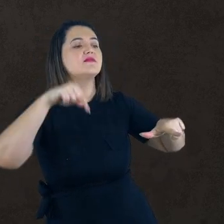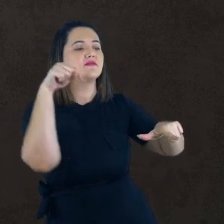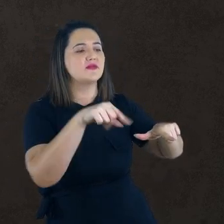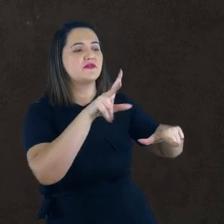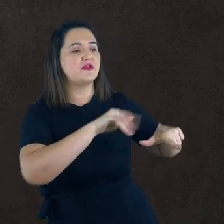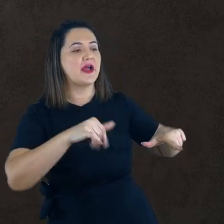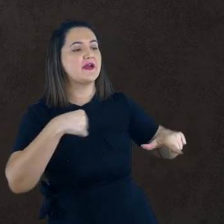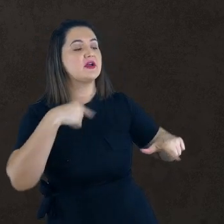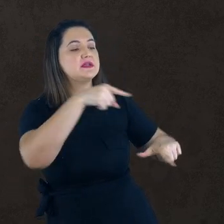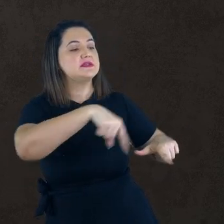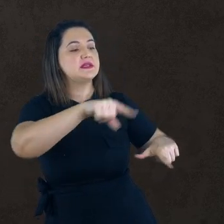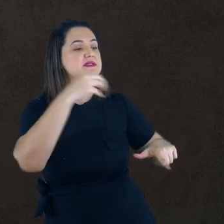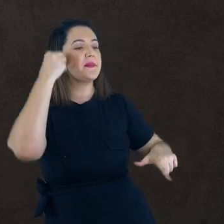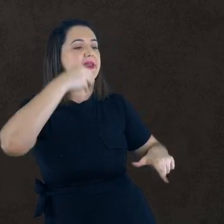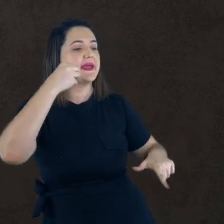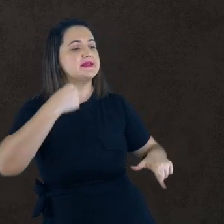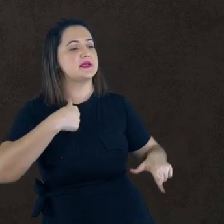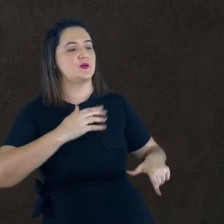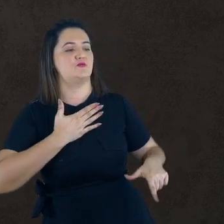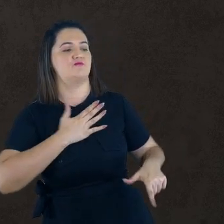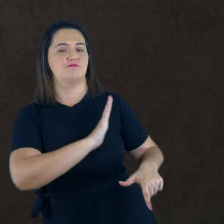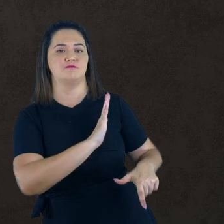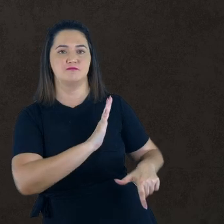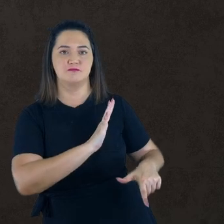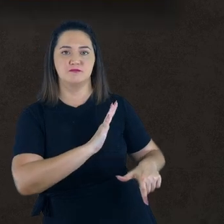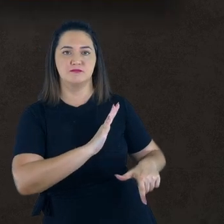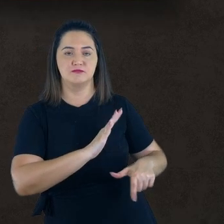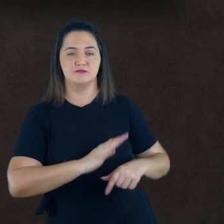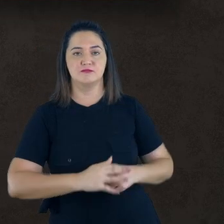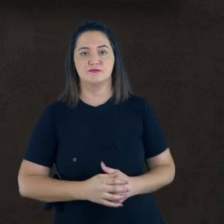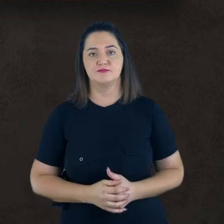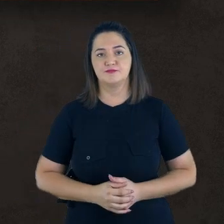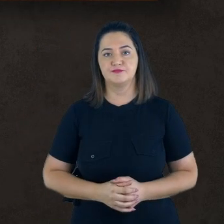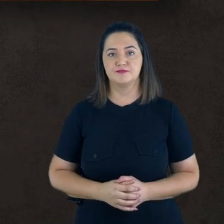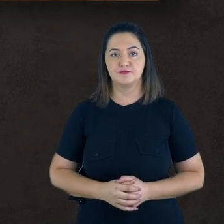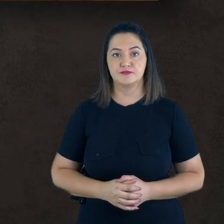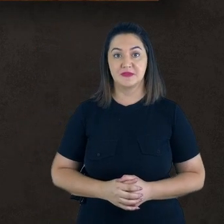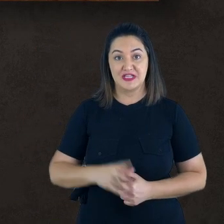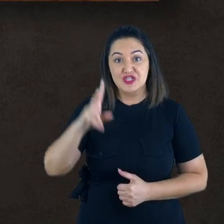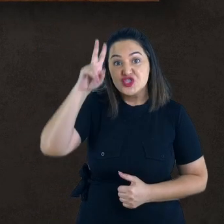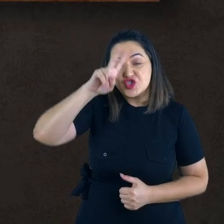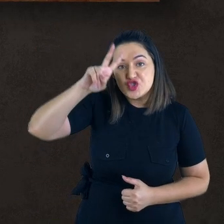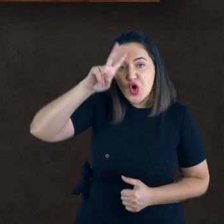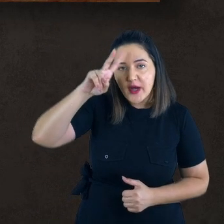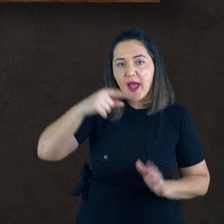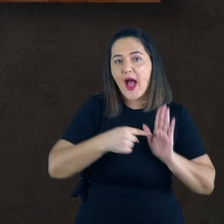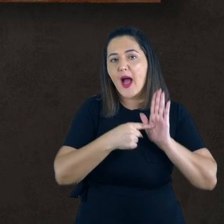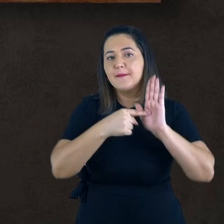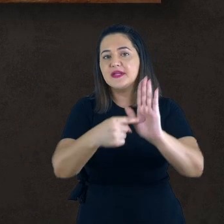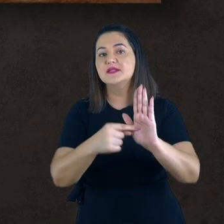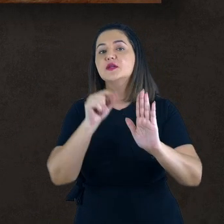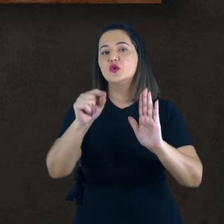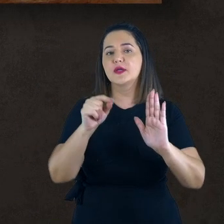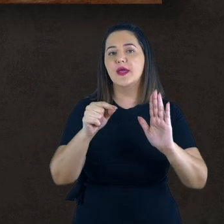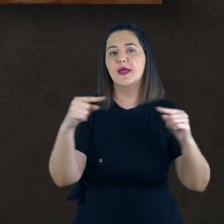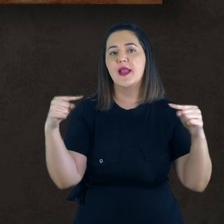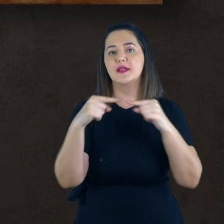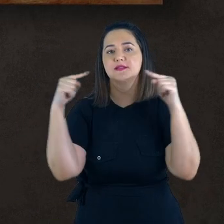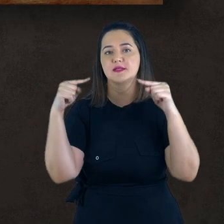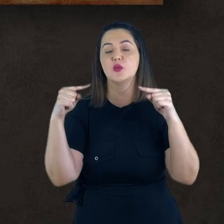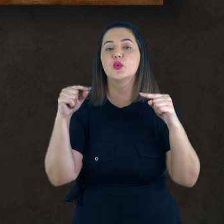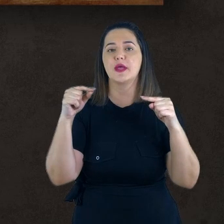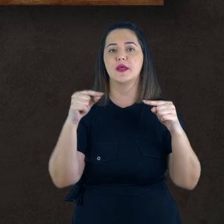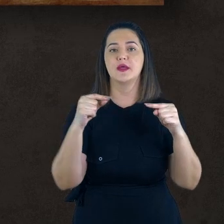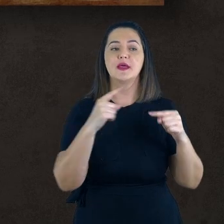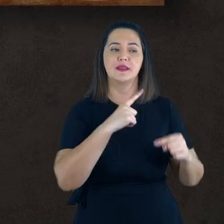desagrado. Números 14, 33 e 34. Note que esse episódio apresenta uma relação paralela entre os